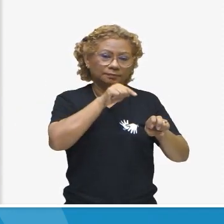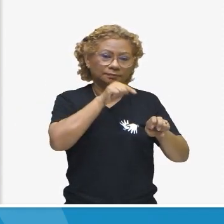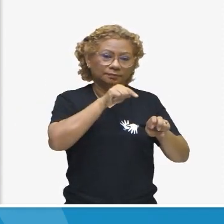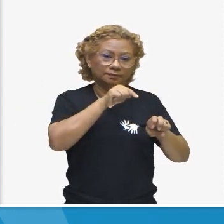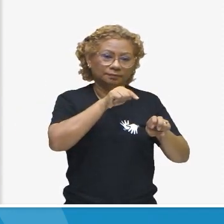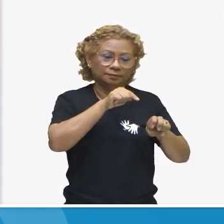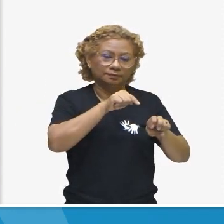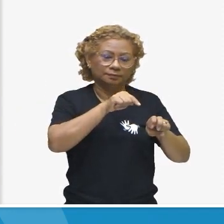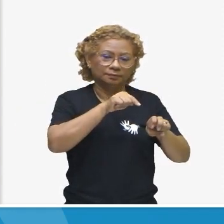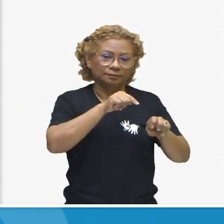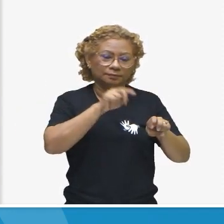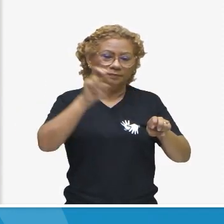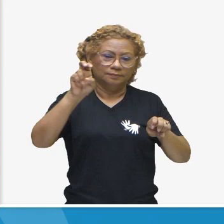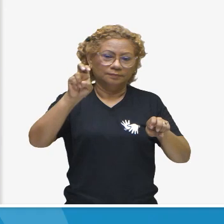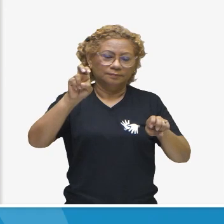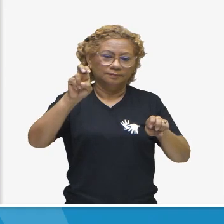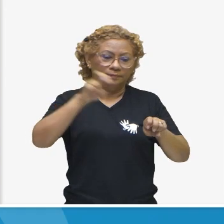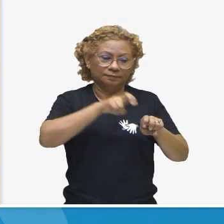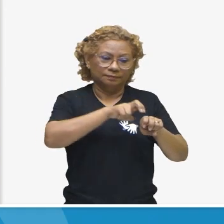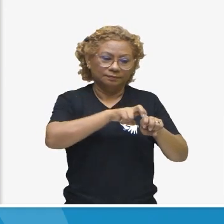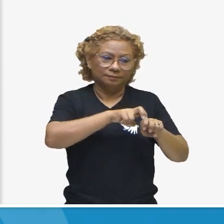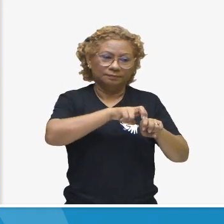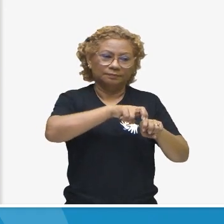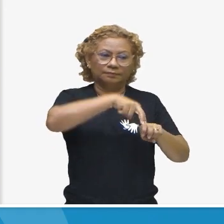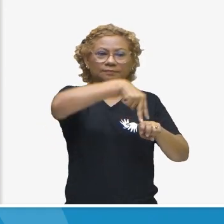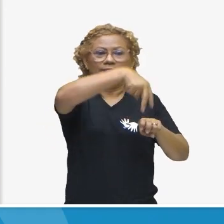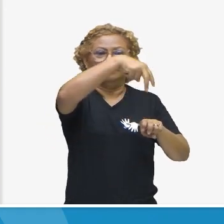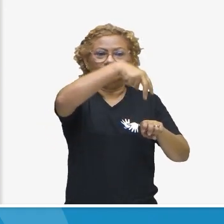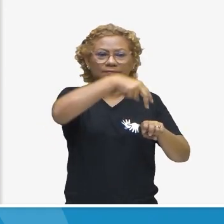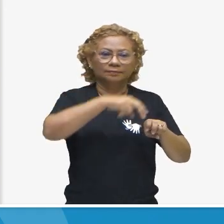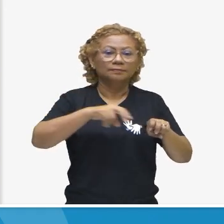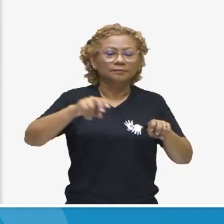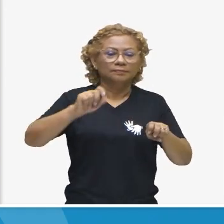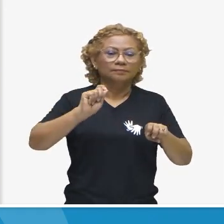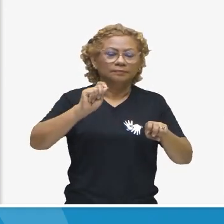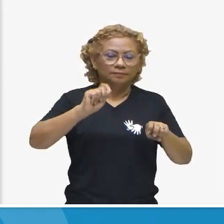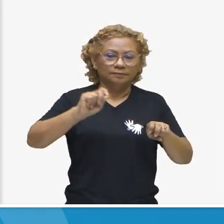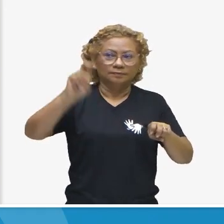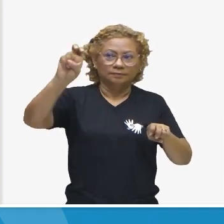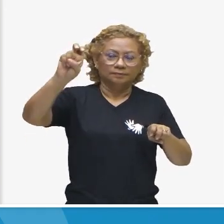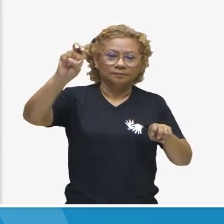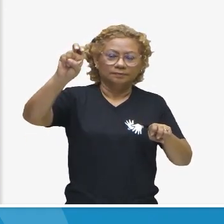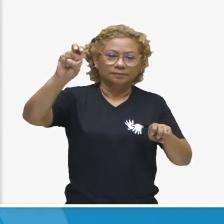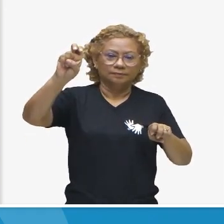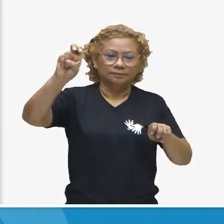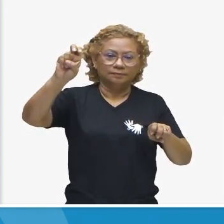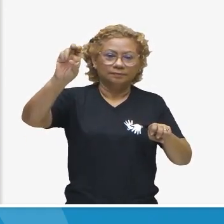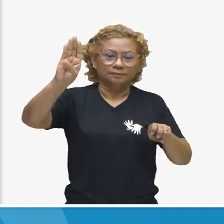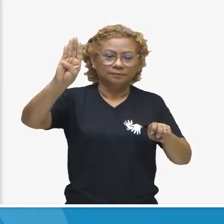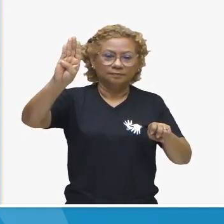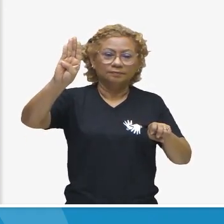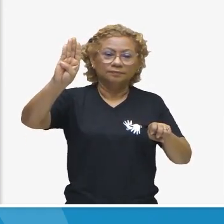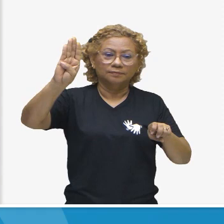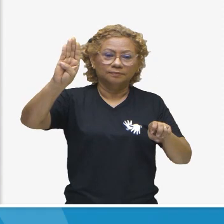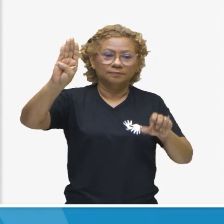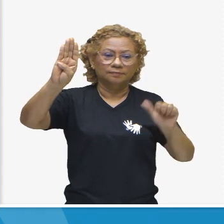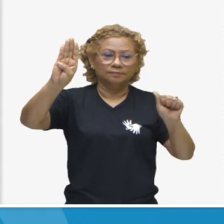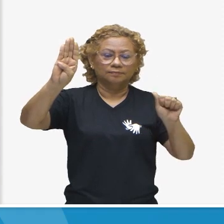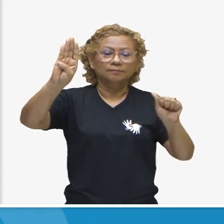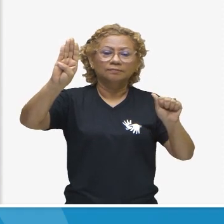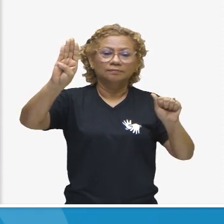impulsionar para cima, ok? Fazendo a pessoa que está no ponto B